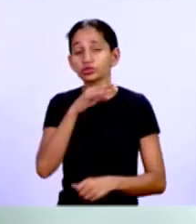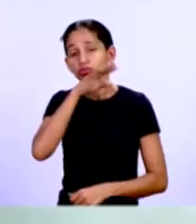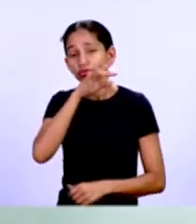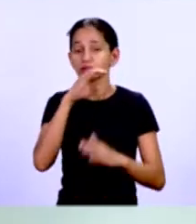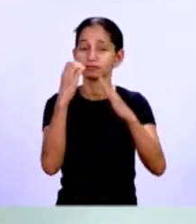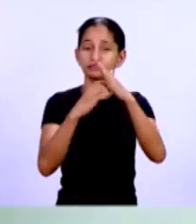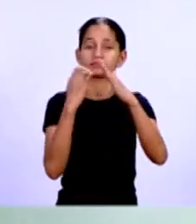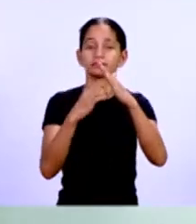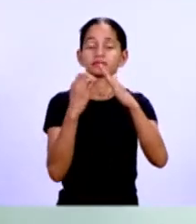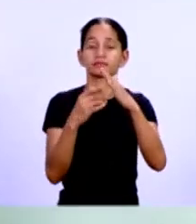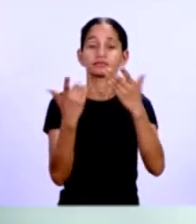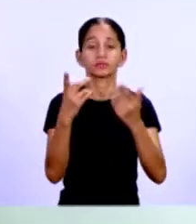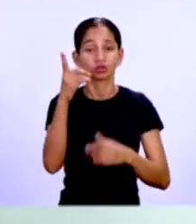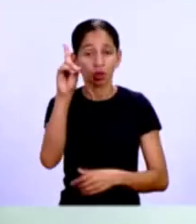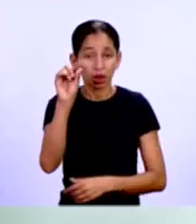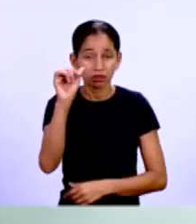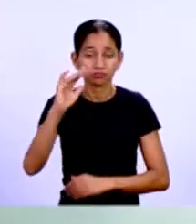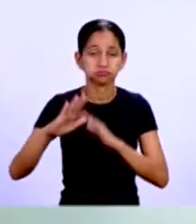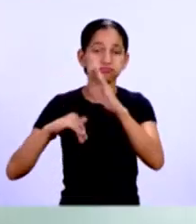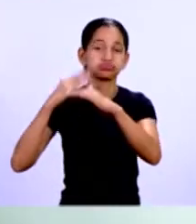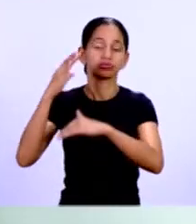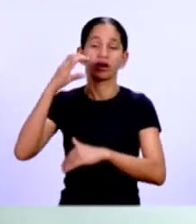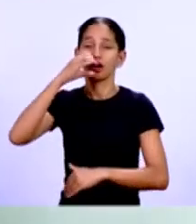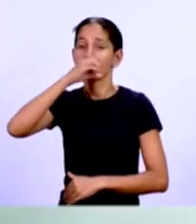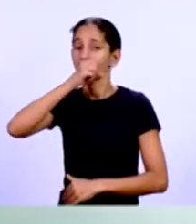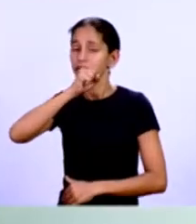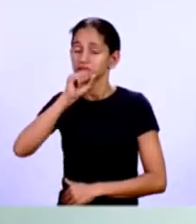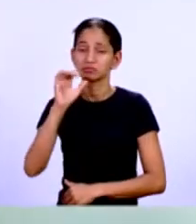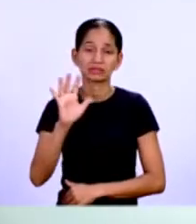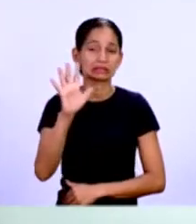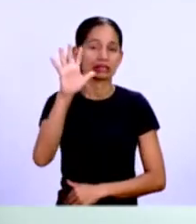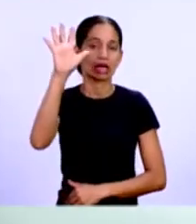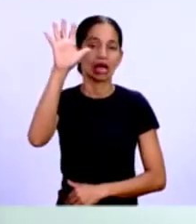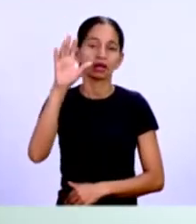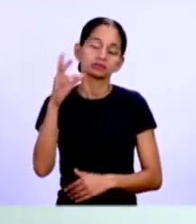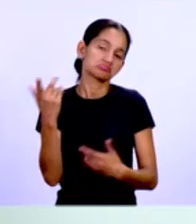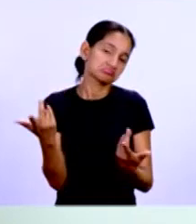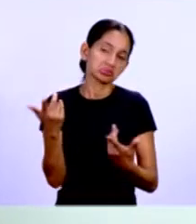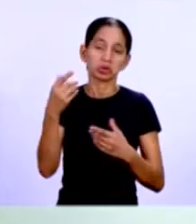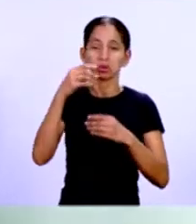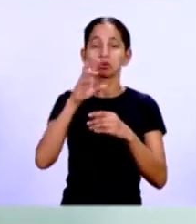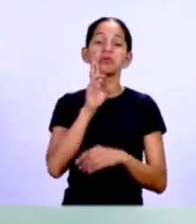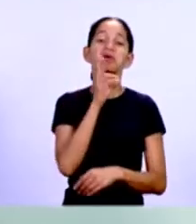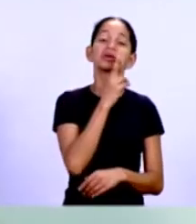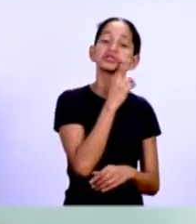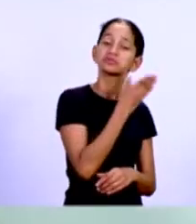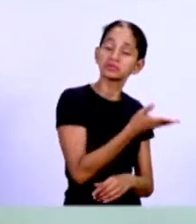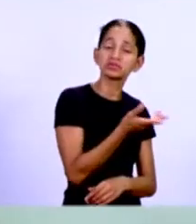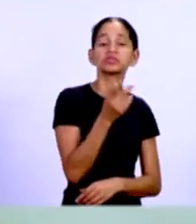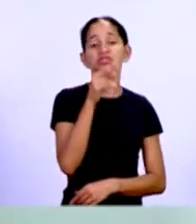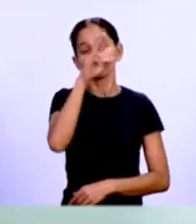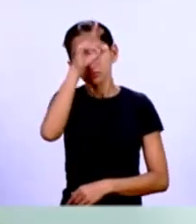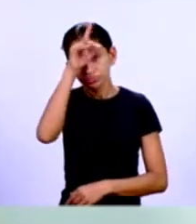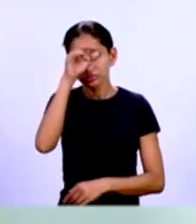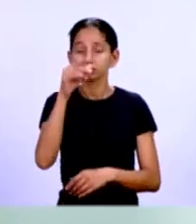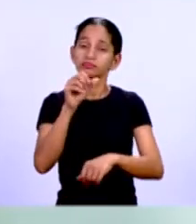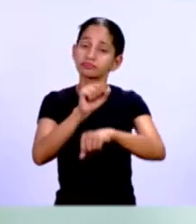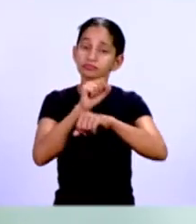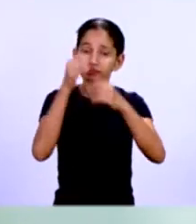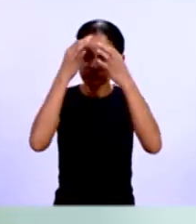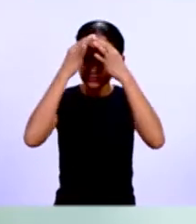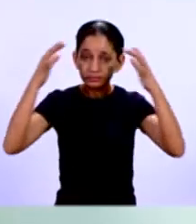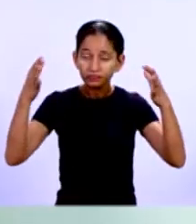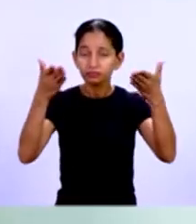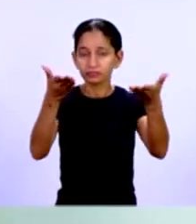Por exemplo, a alta do dólar ou a infestação de pestes, né, no meu restaurante. Gente, espero que tenha ficado claro